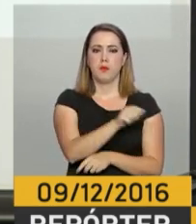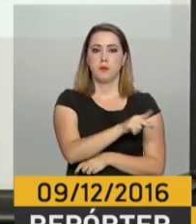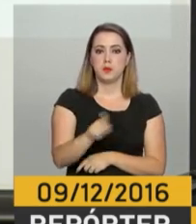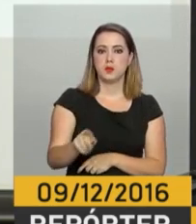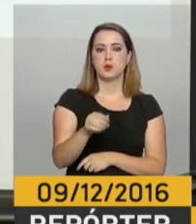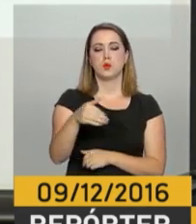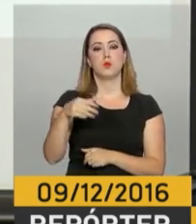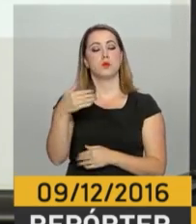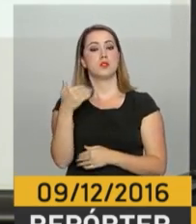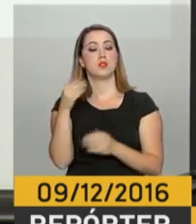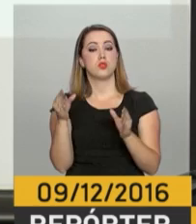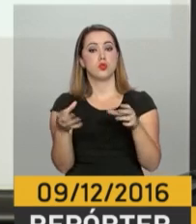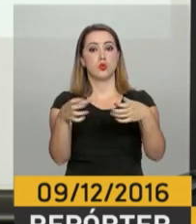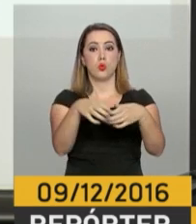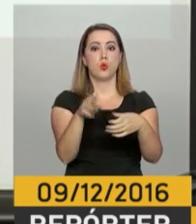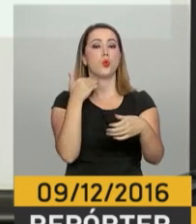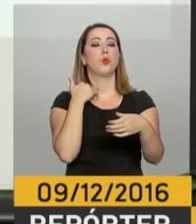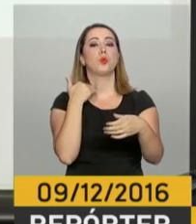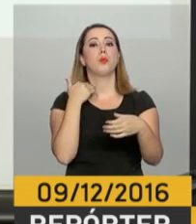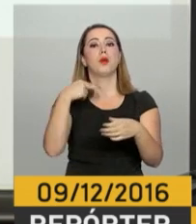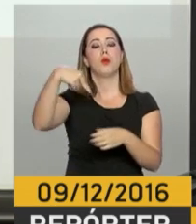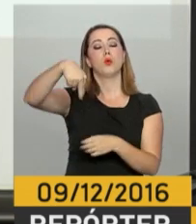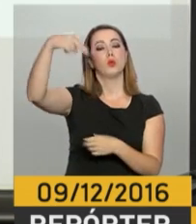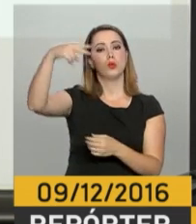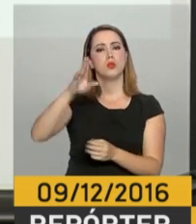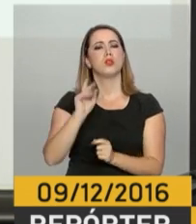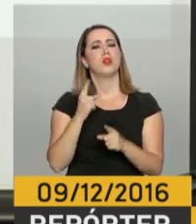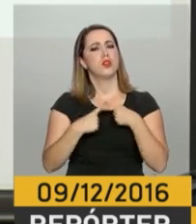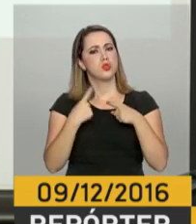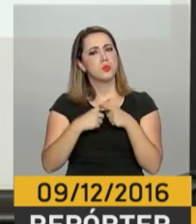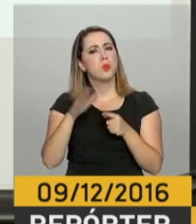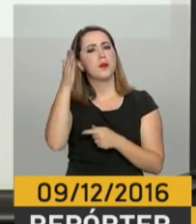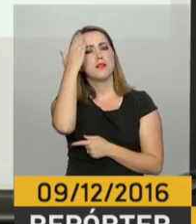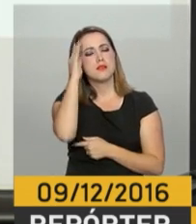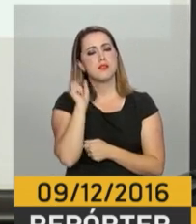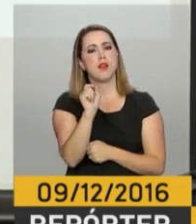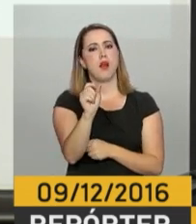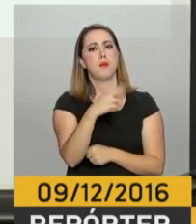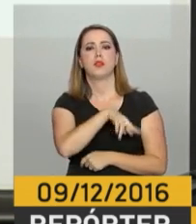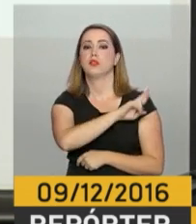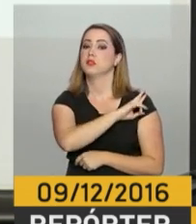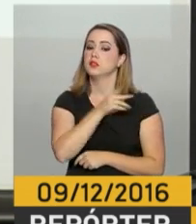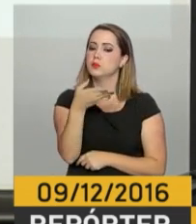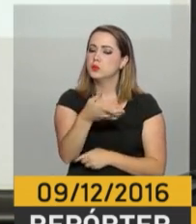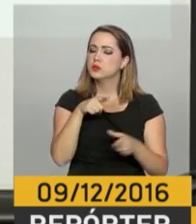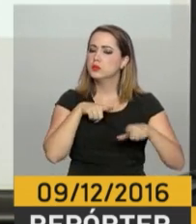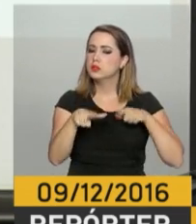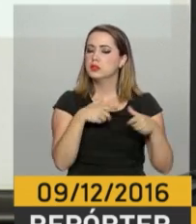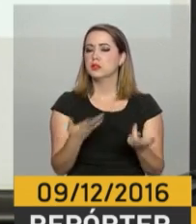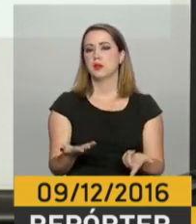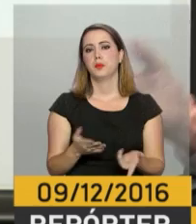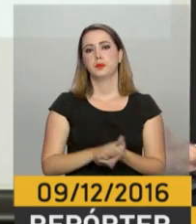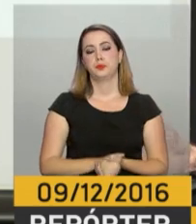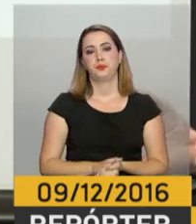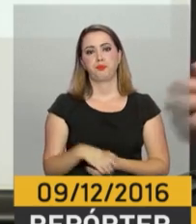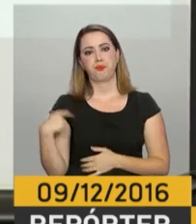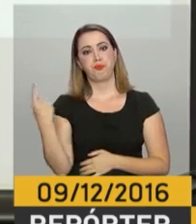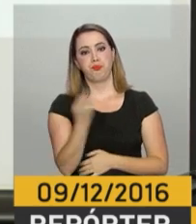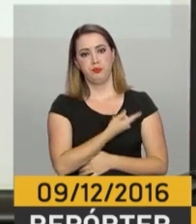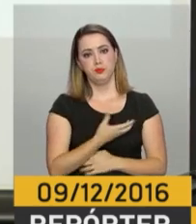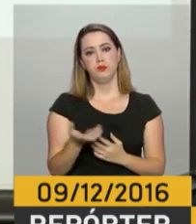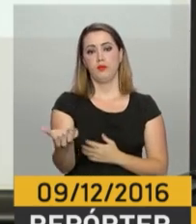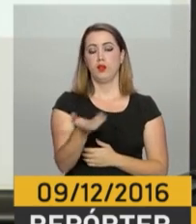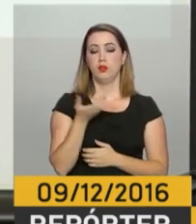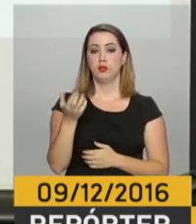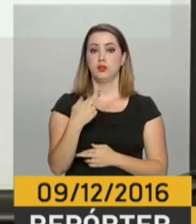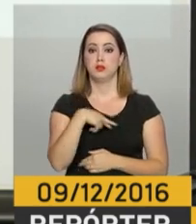do Nordeste, todos aplaudiram porque sabem da responsabilidade com que desempenham suas funções. Nós queremos